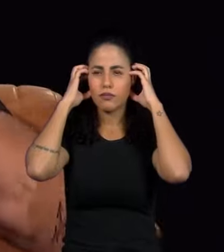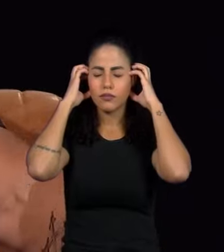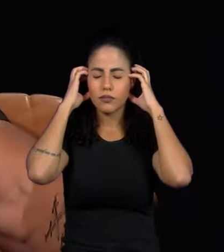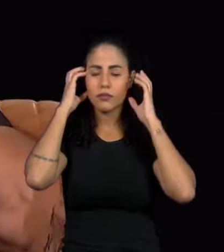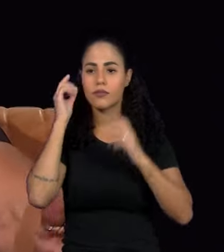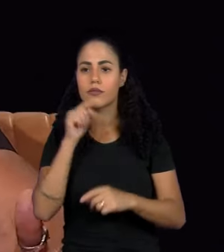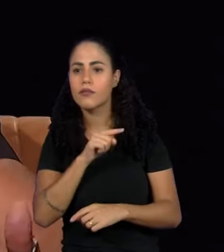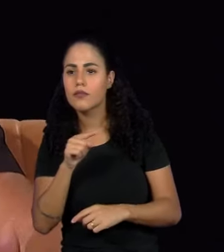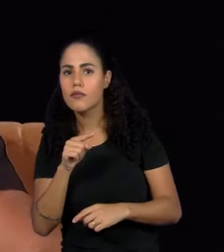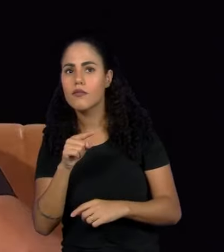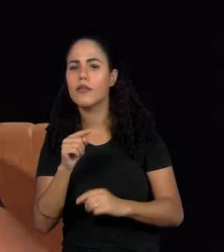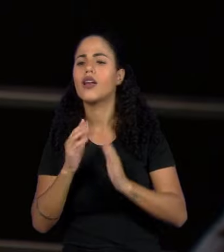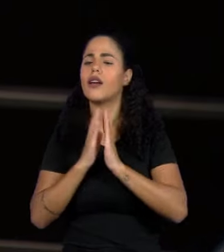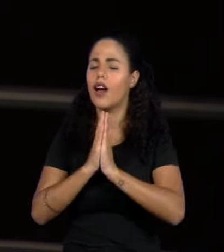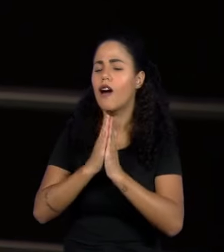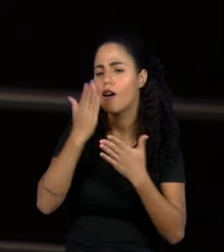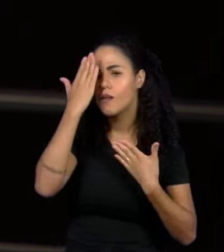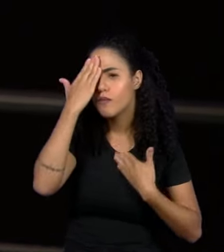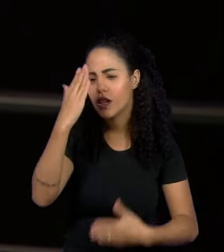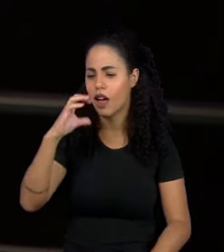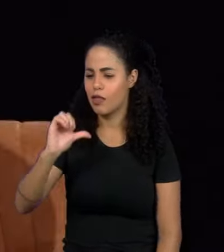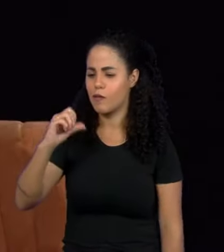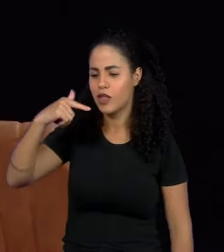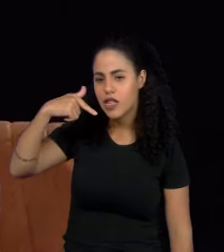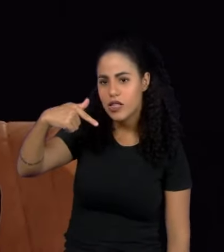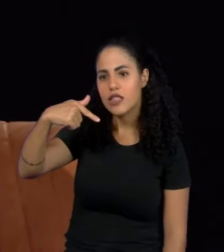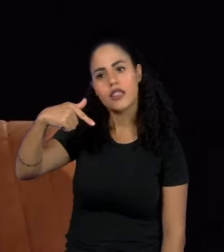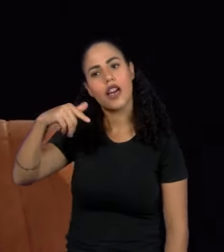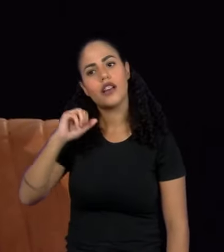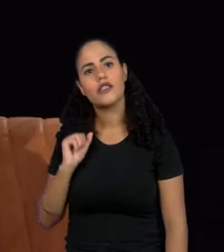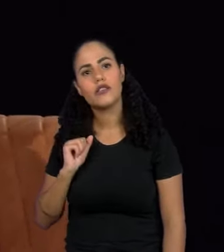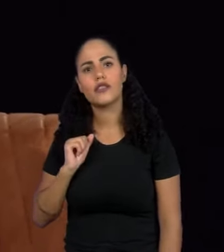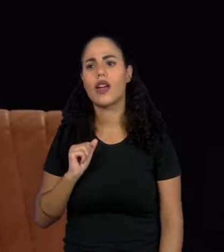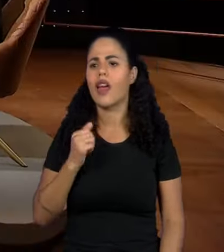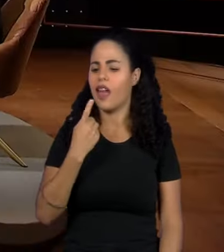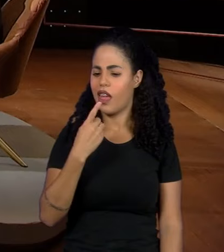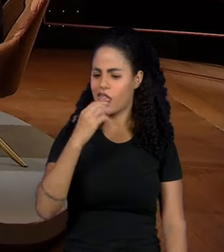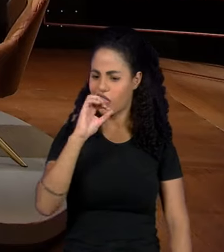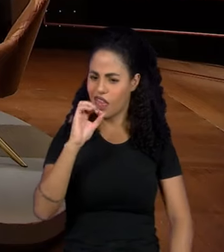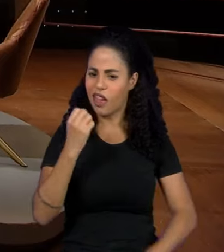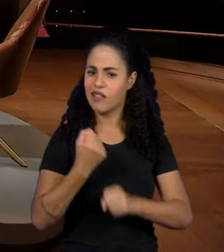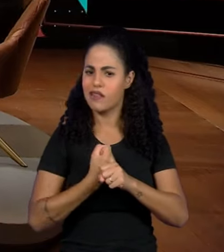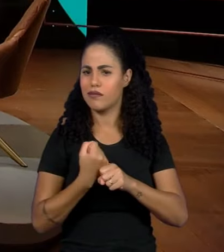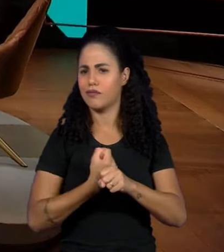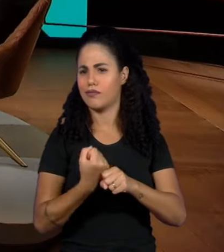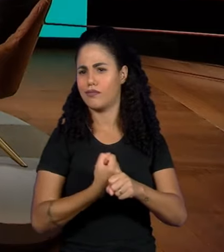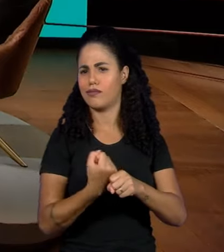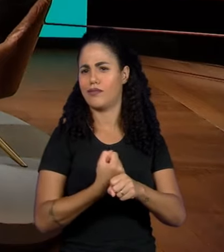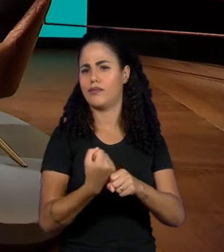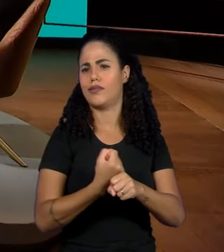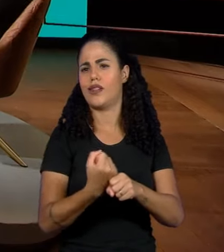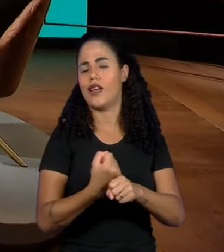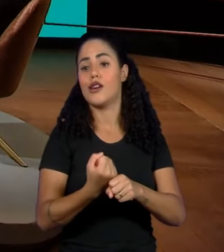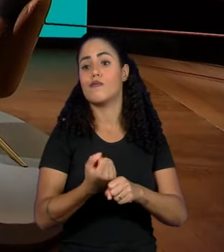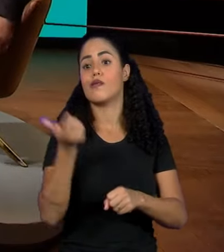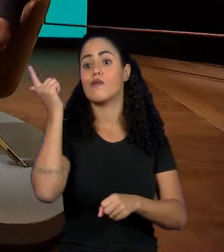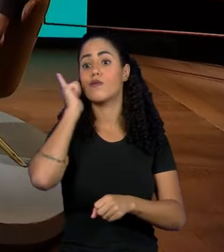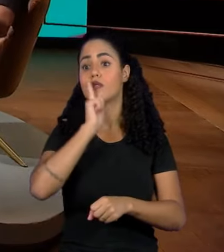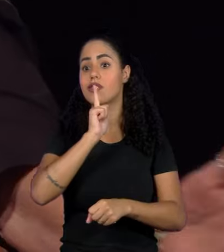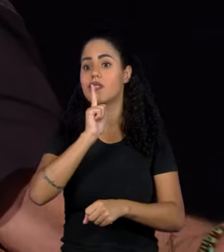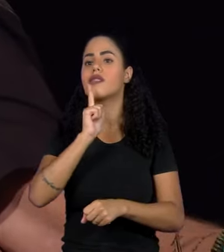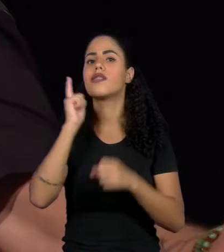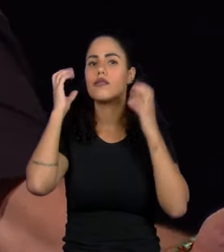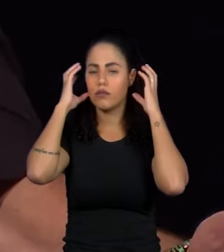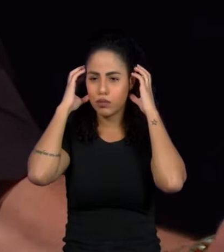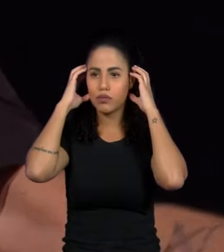agradeci em 97, entendeu? O Ira demorou 10 anos para tocar nessa rádio de novo. Não da 97, na outra. Na outra. Porque o